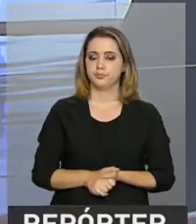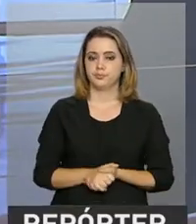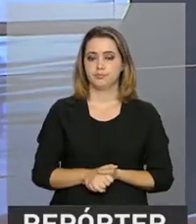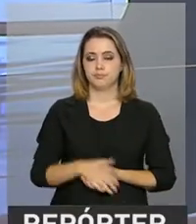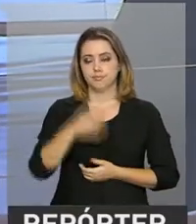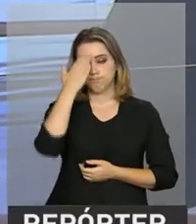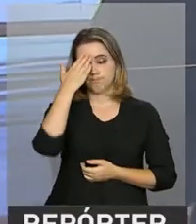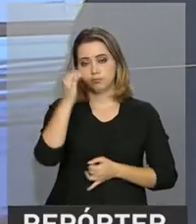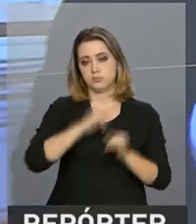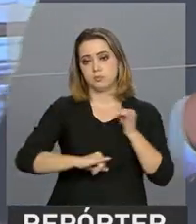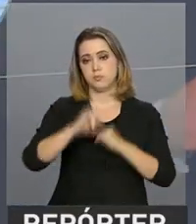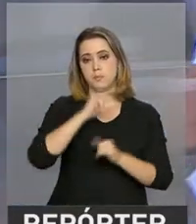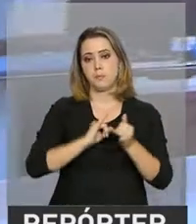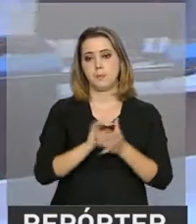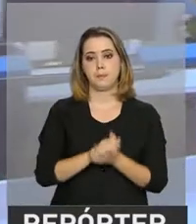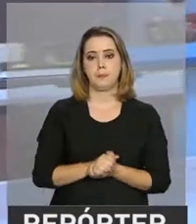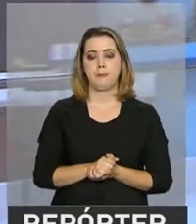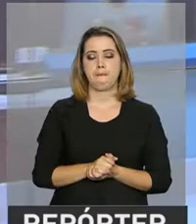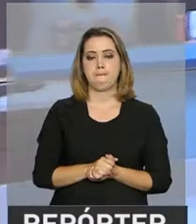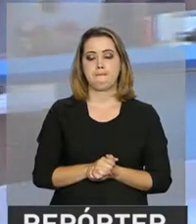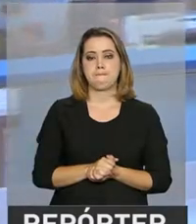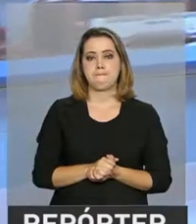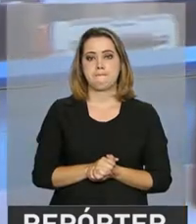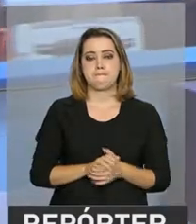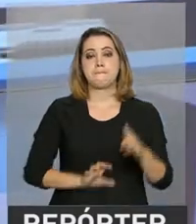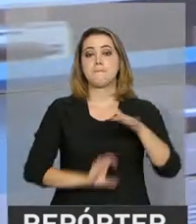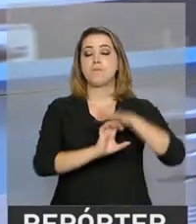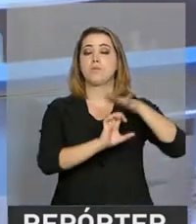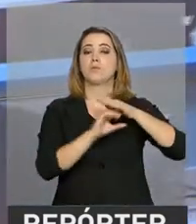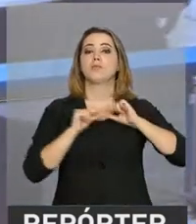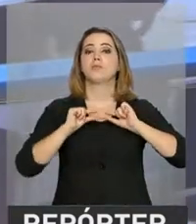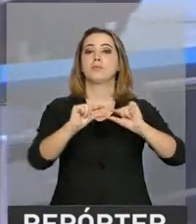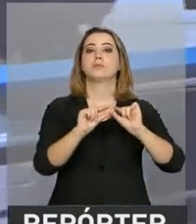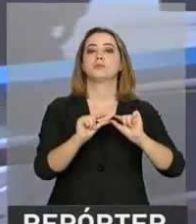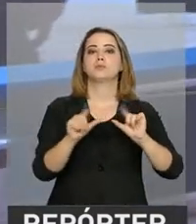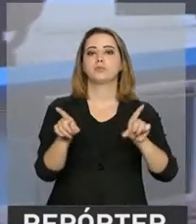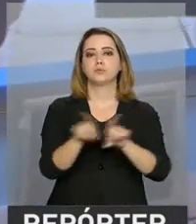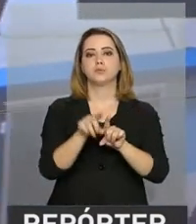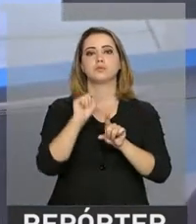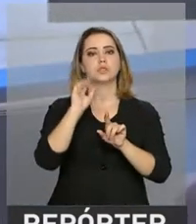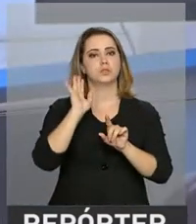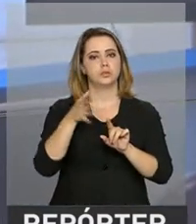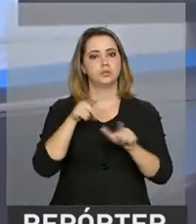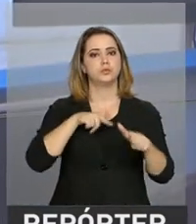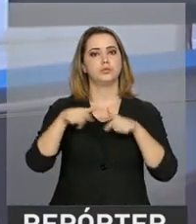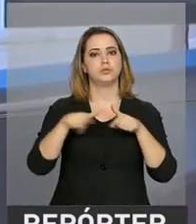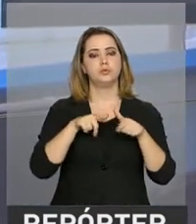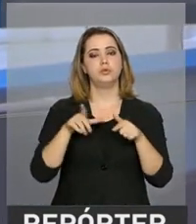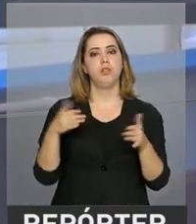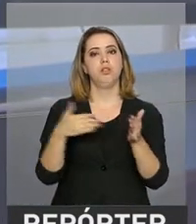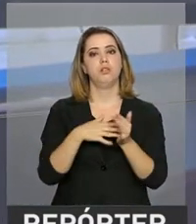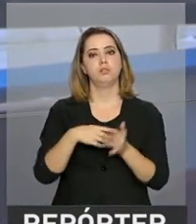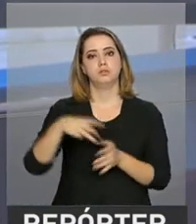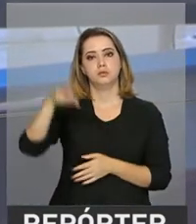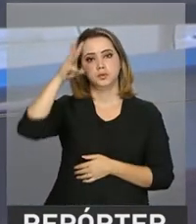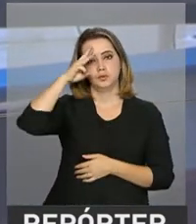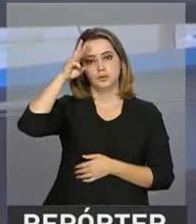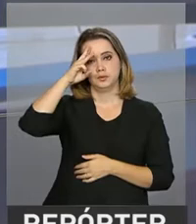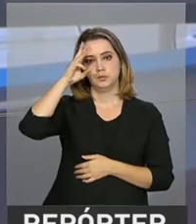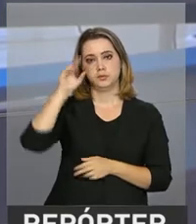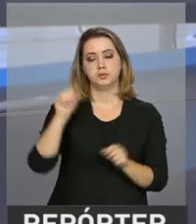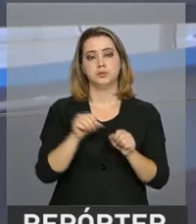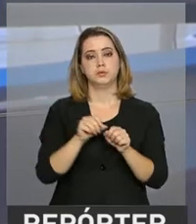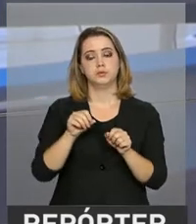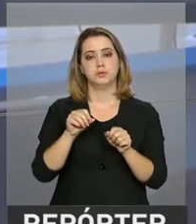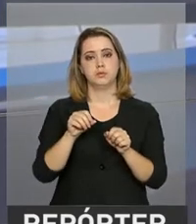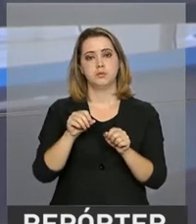Ney, obrigado pelas informações. As microempresas e empresas de pequeno porte já em atividade têm até esta terça-feira